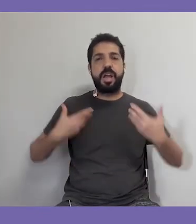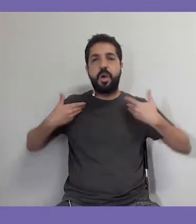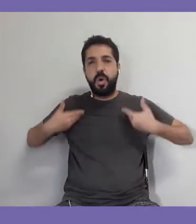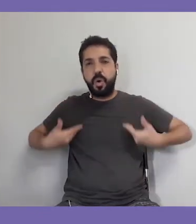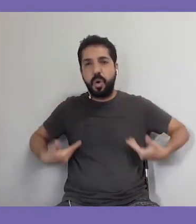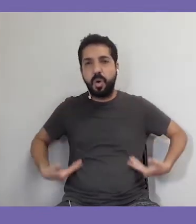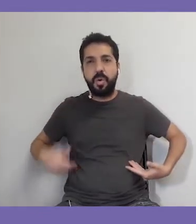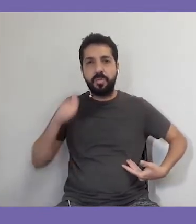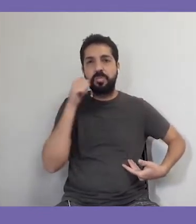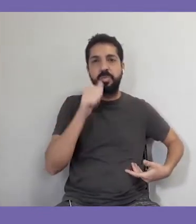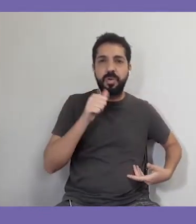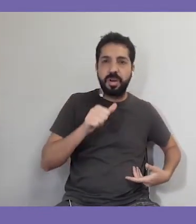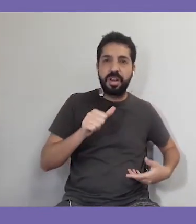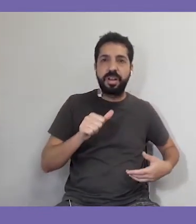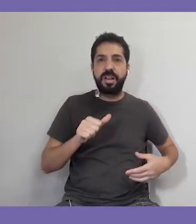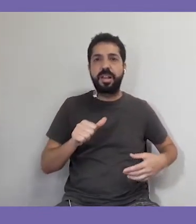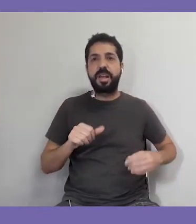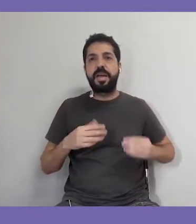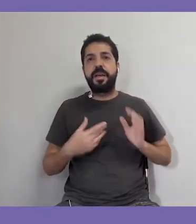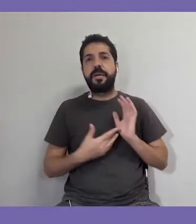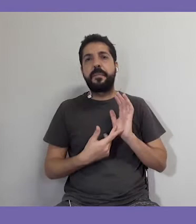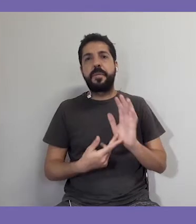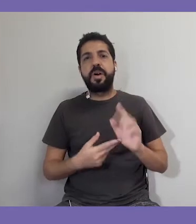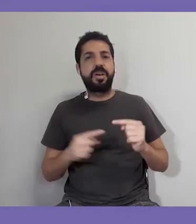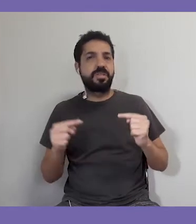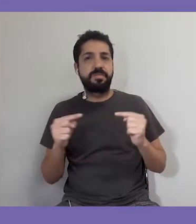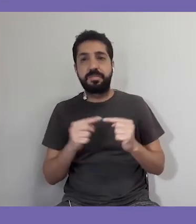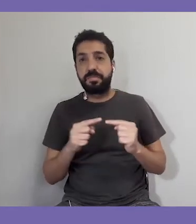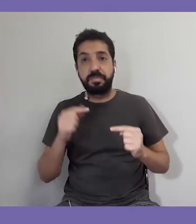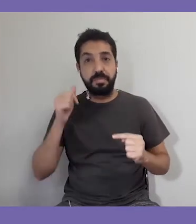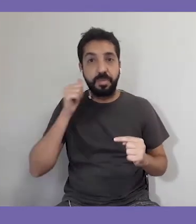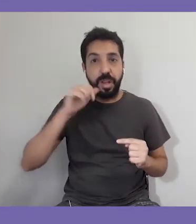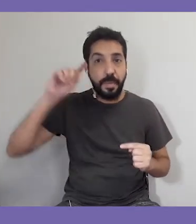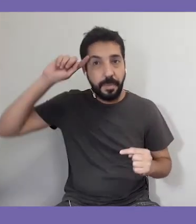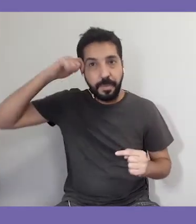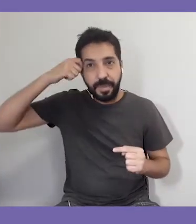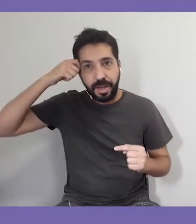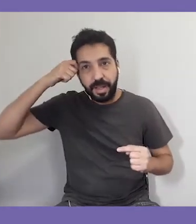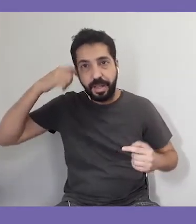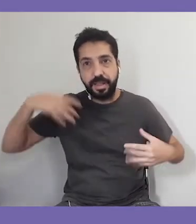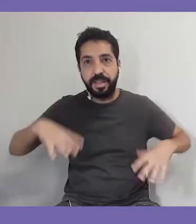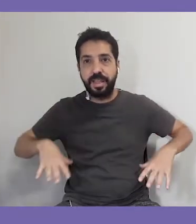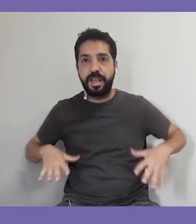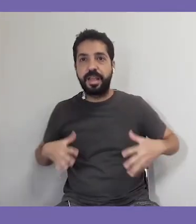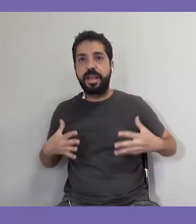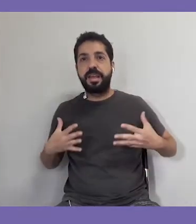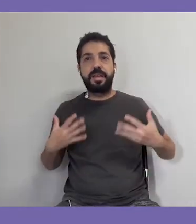que sexualiza os nossos corpos, né? Que hipersexualiza os corpos das mulheres pretas,